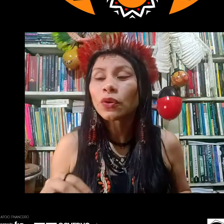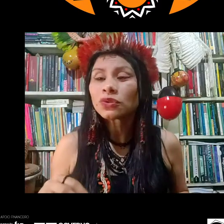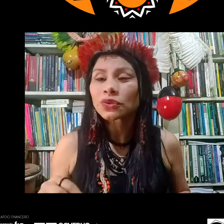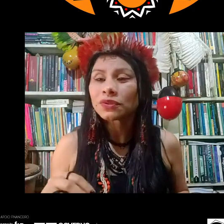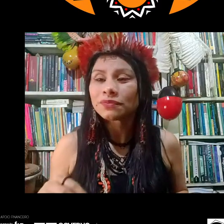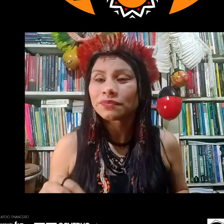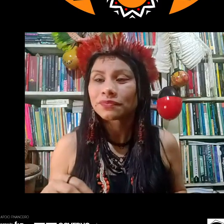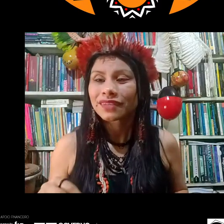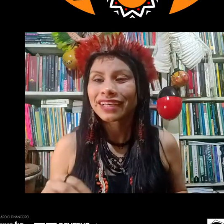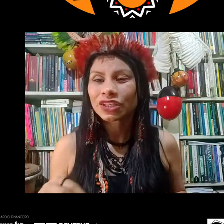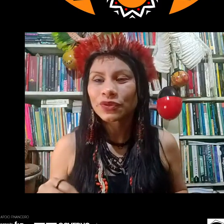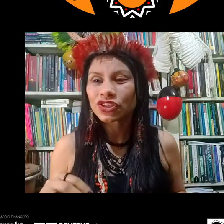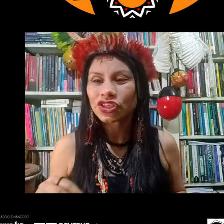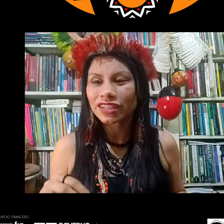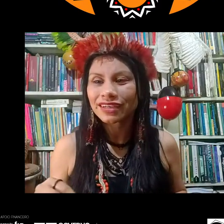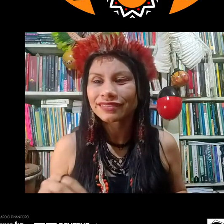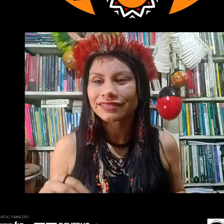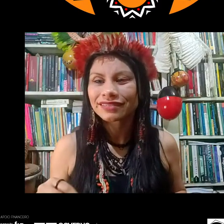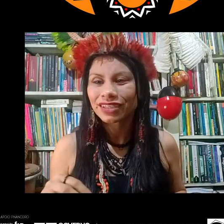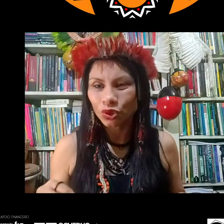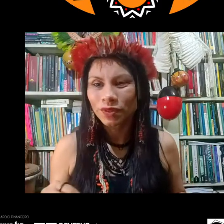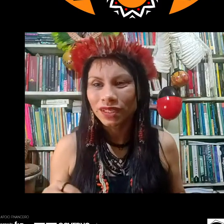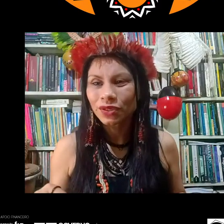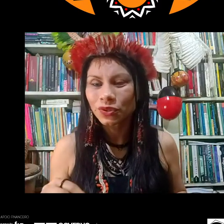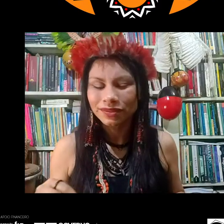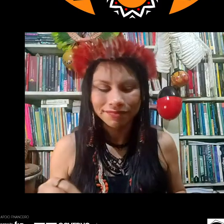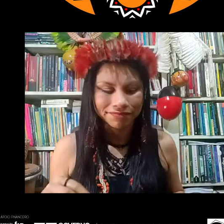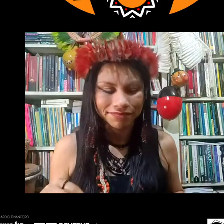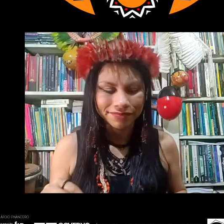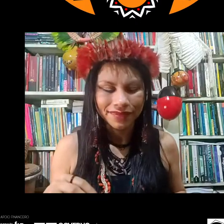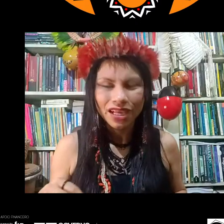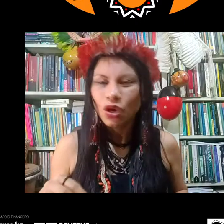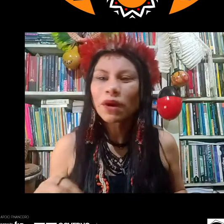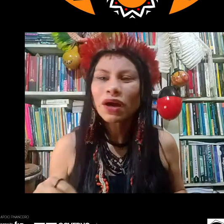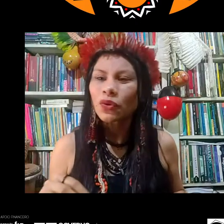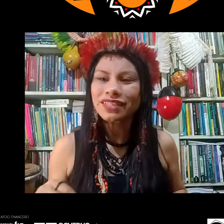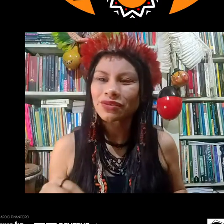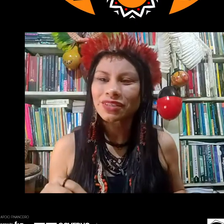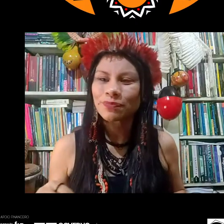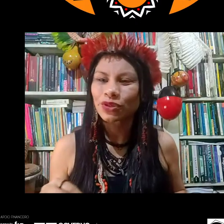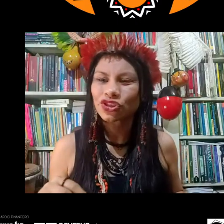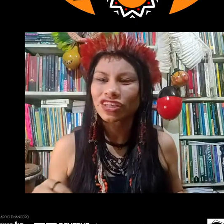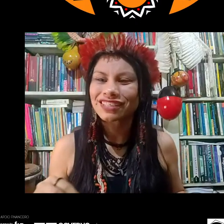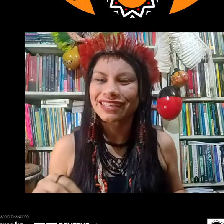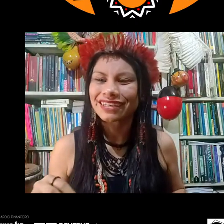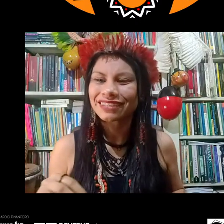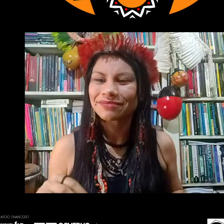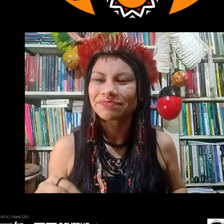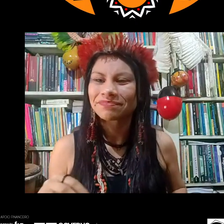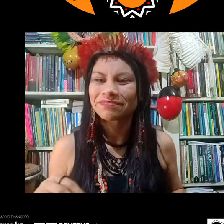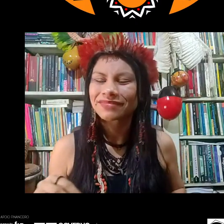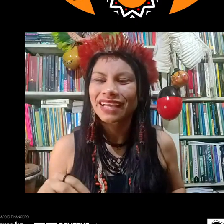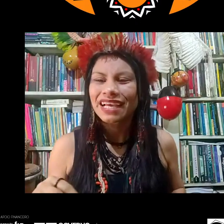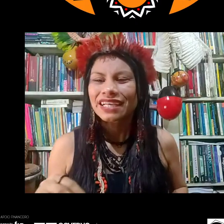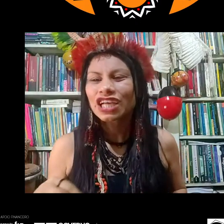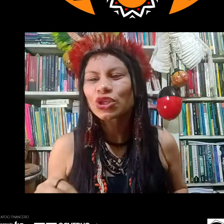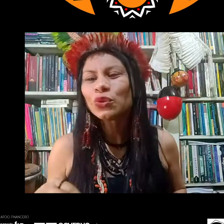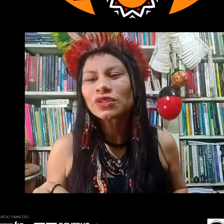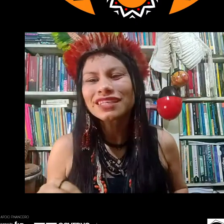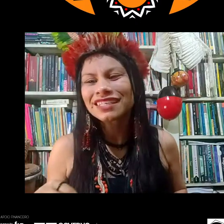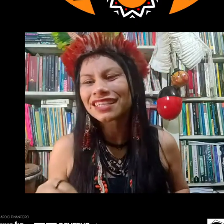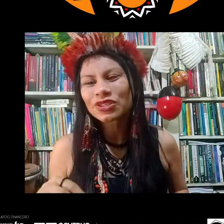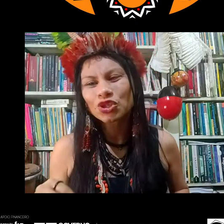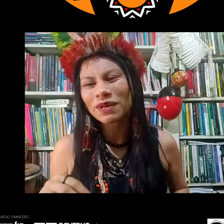Do encontro entre o indígena e o branco, uma coisa não se pode esquecer.